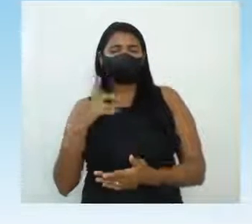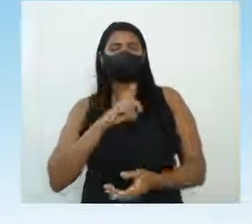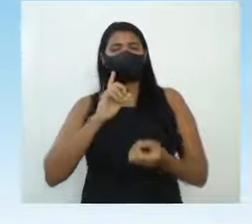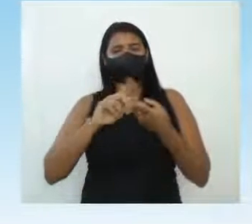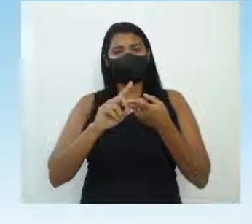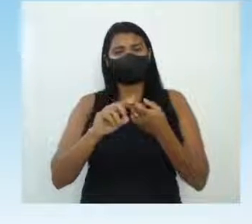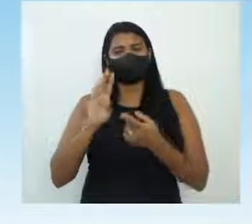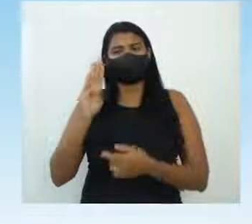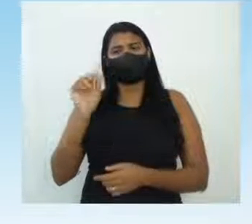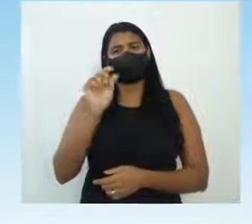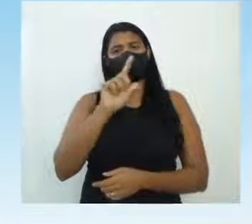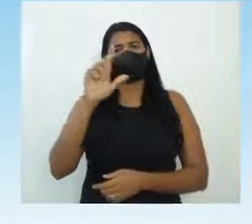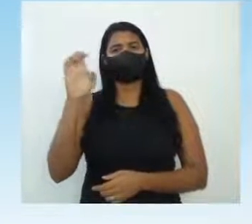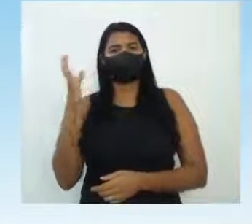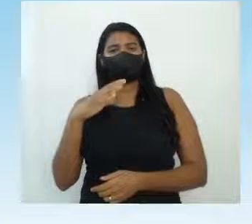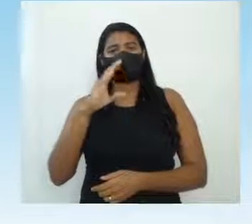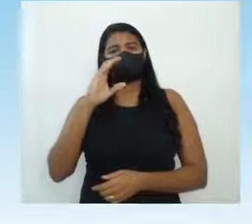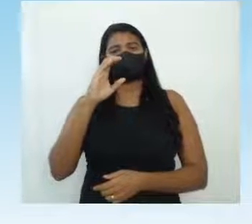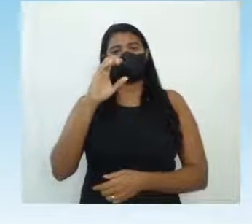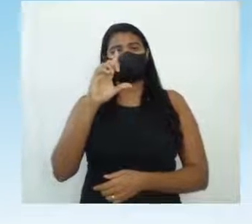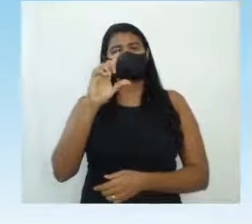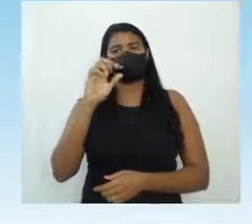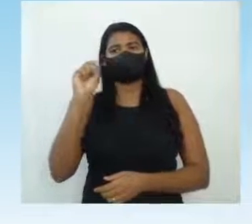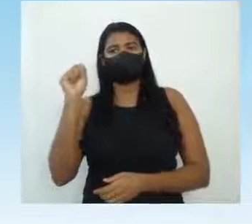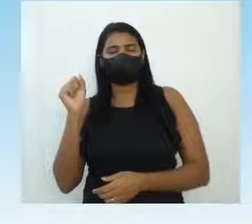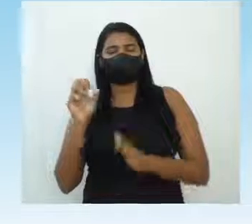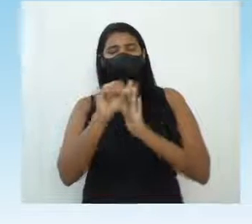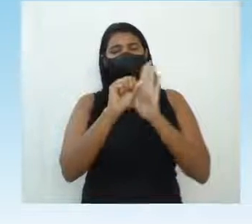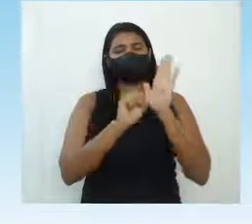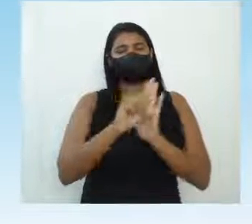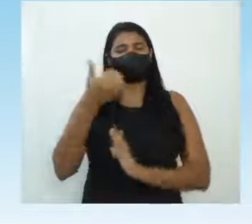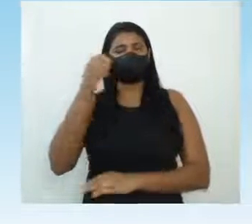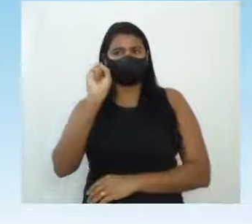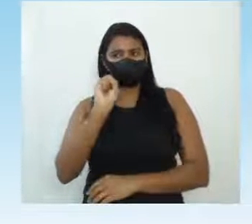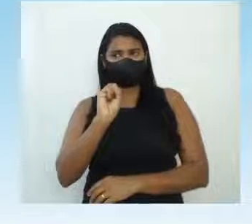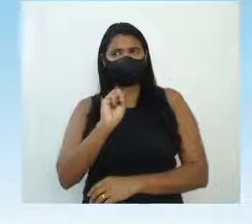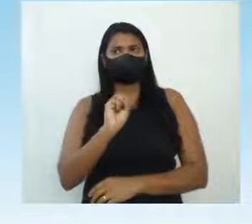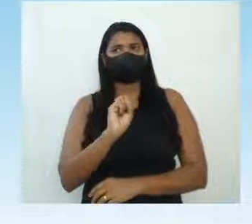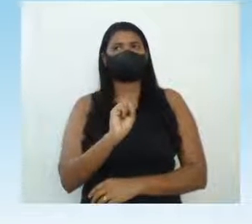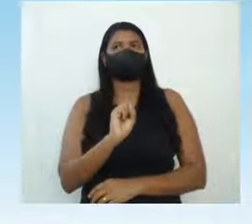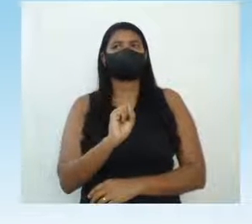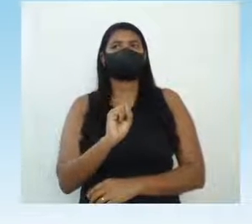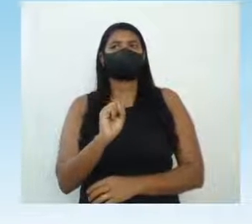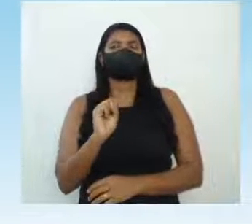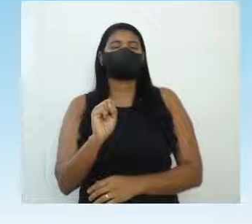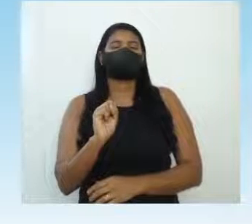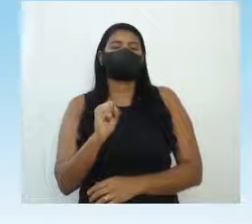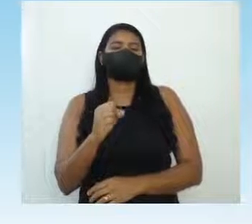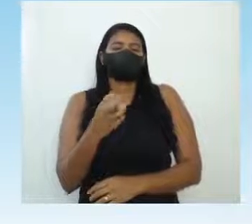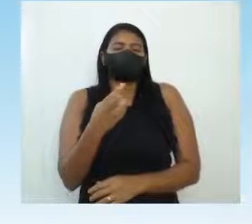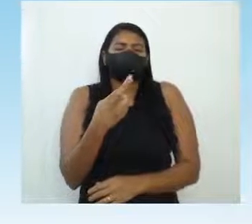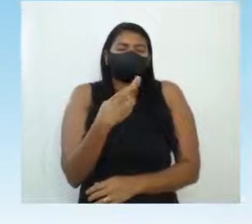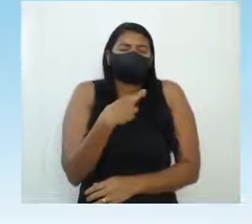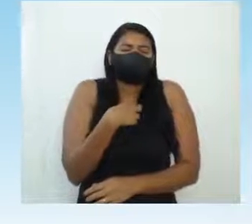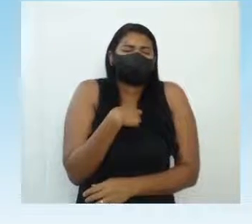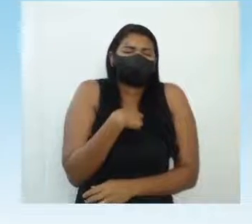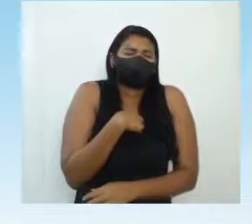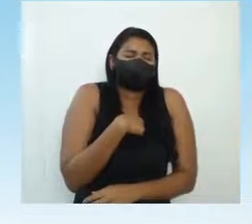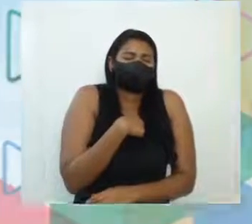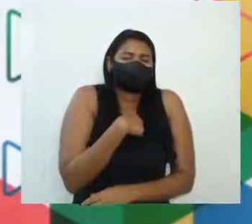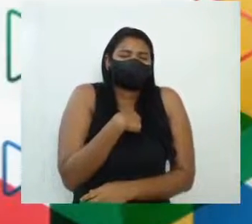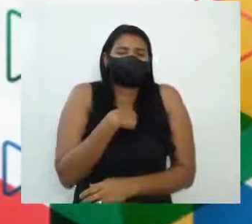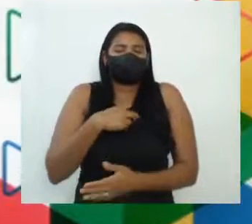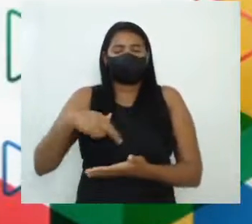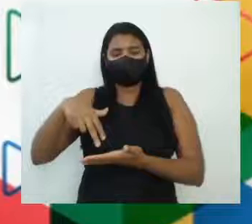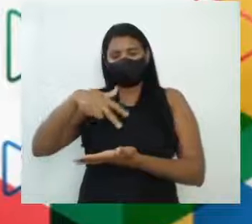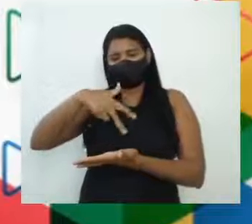do romantismo, lá no século XVIII, tá? Então, o termo romantismo é absorvido pelo